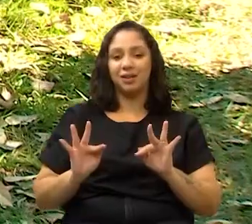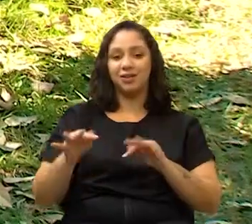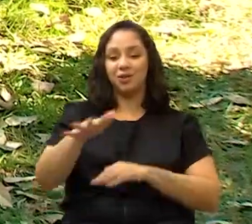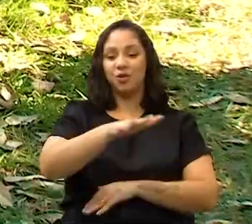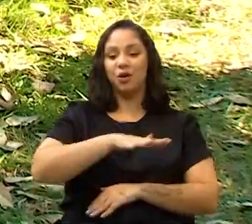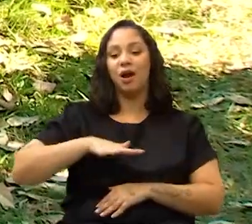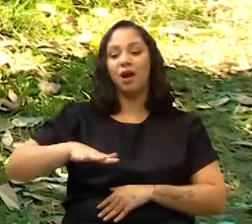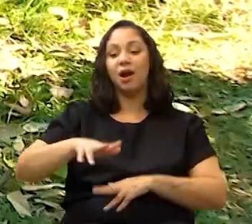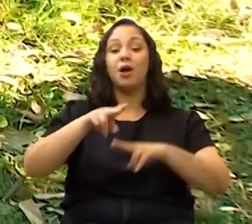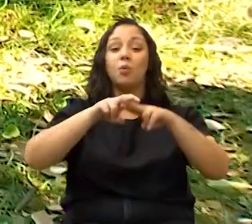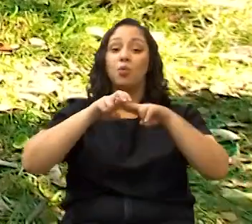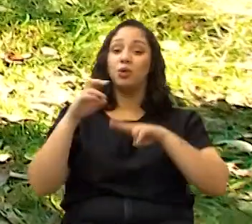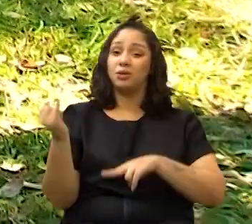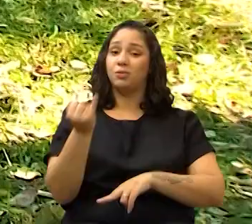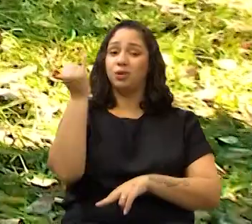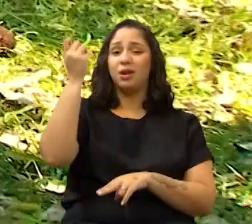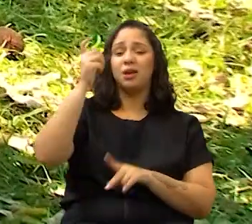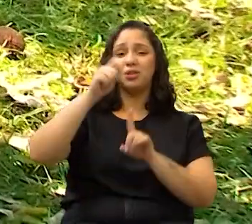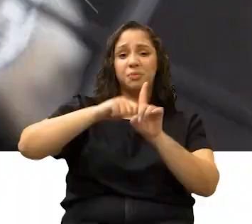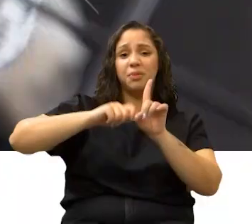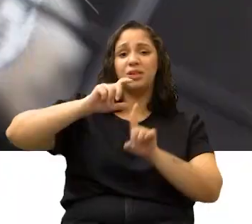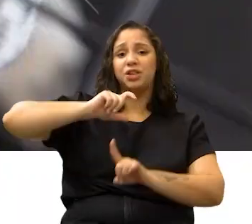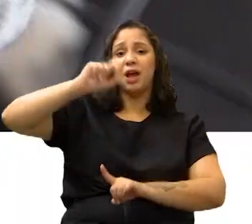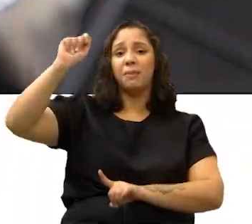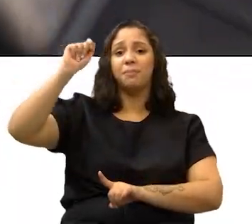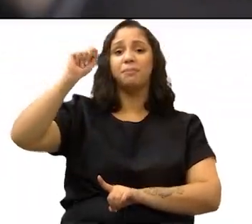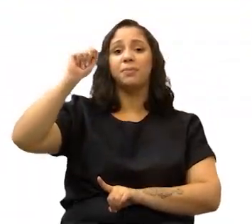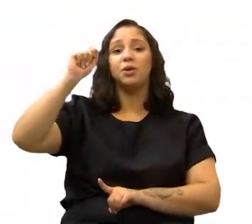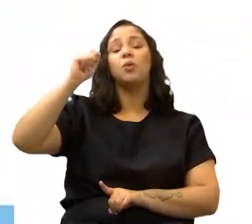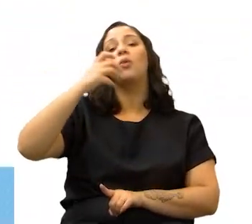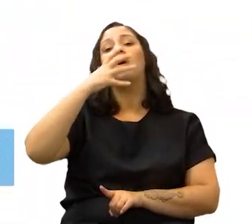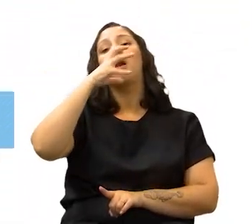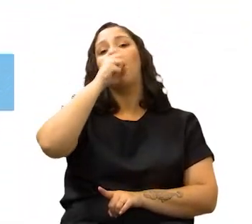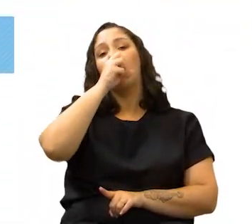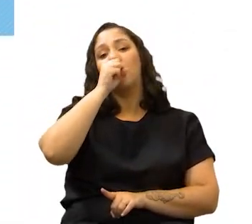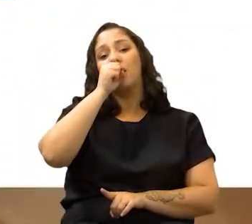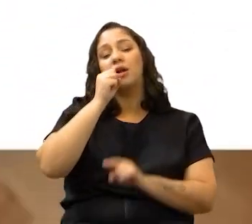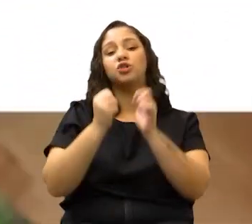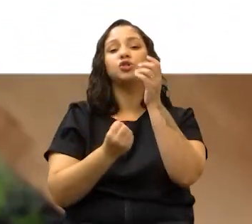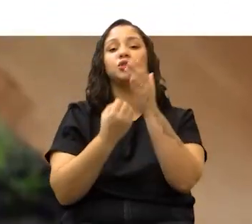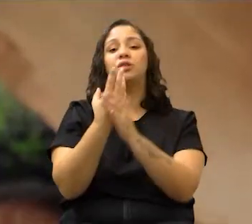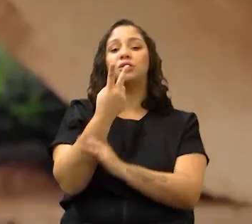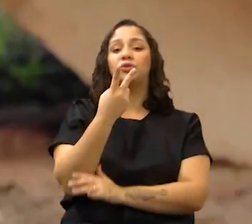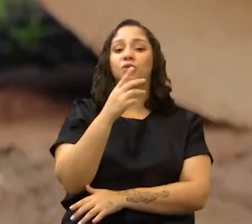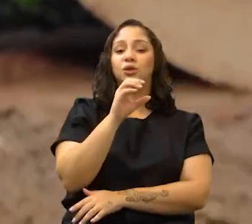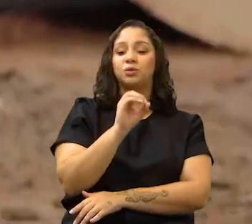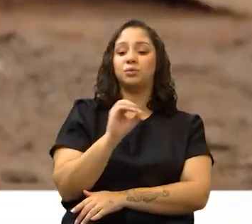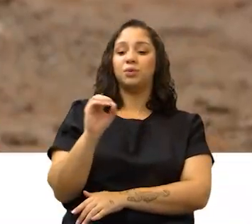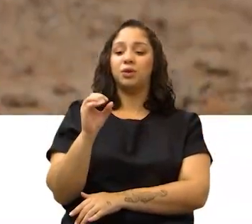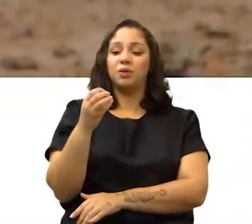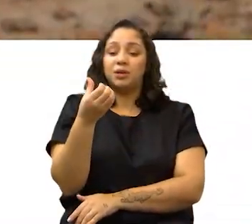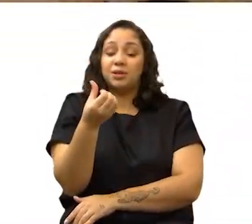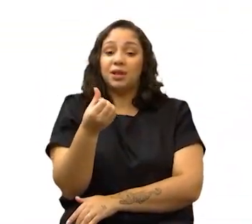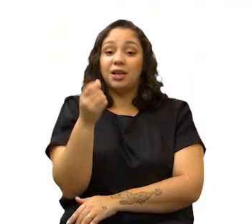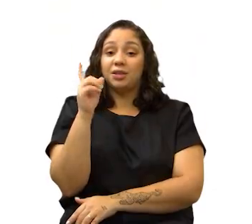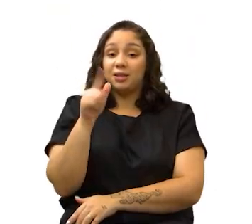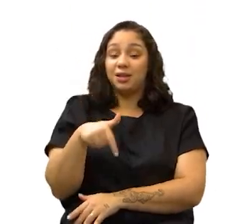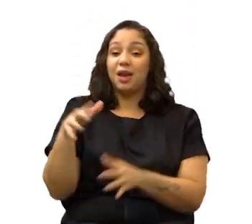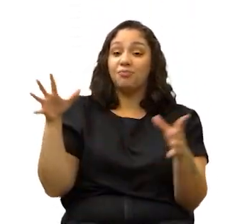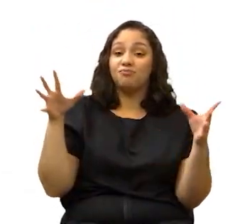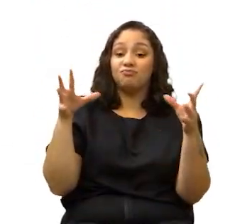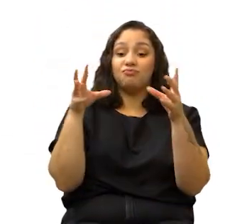isso a importância do Abril Laranja, iniciativa criada em 2006 pela